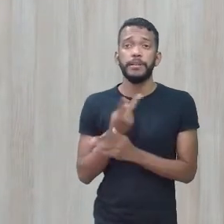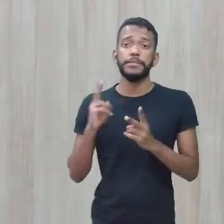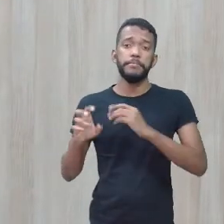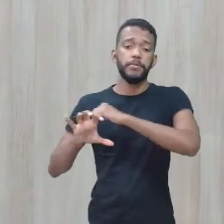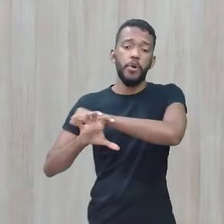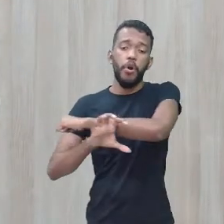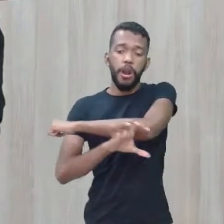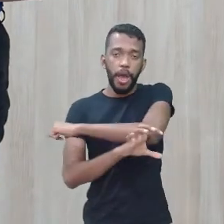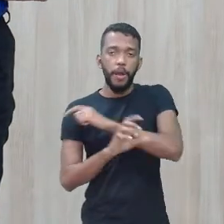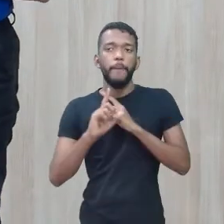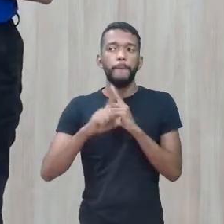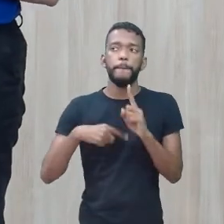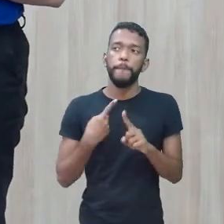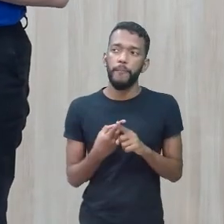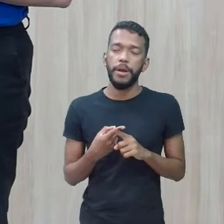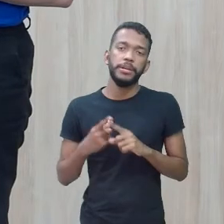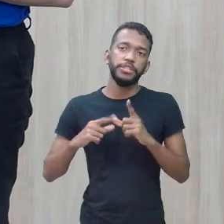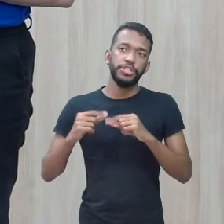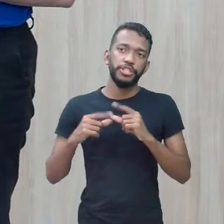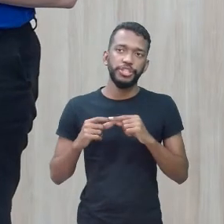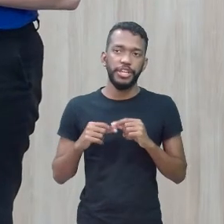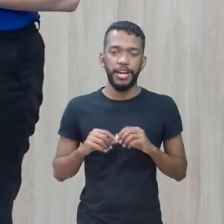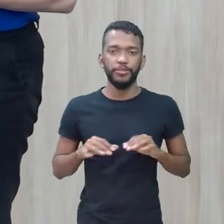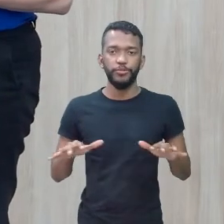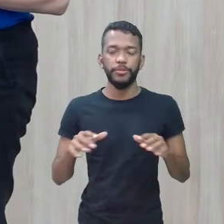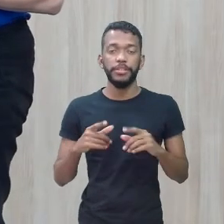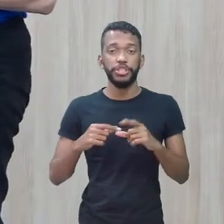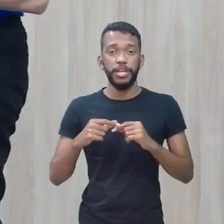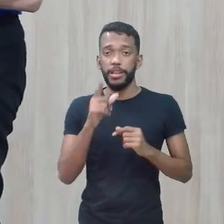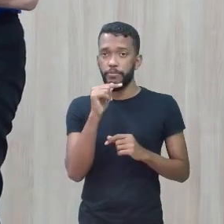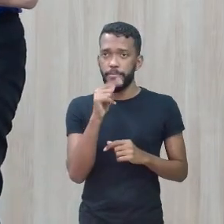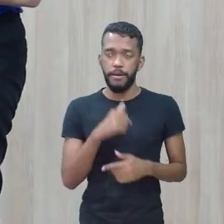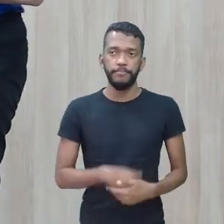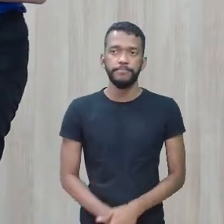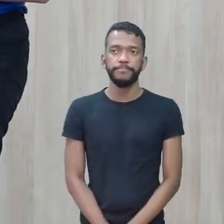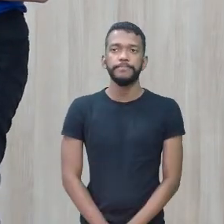corais e estrelas do mar.